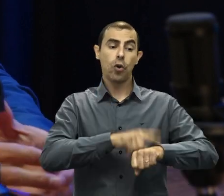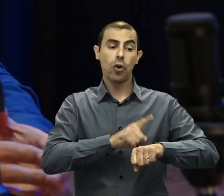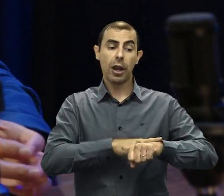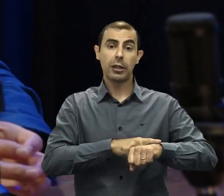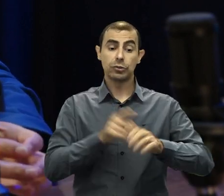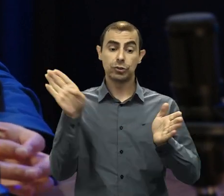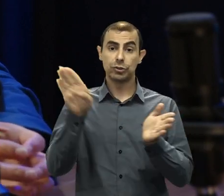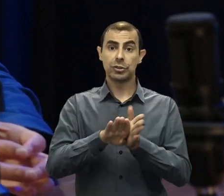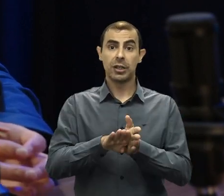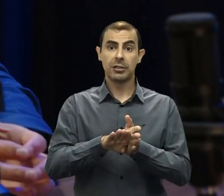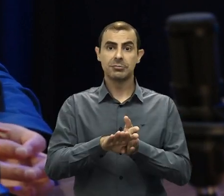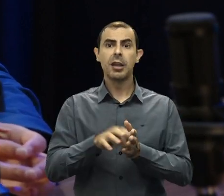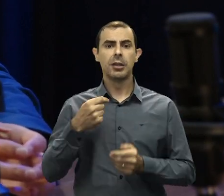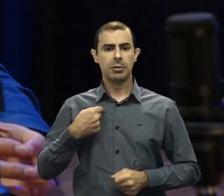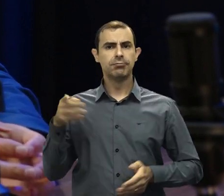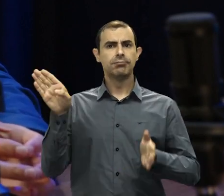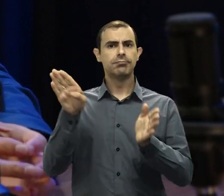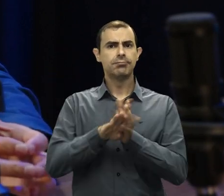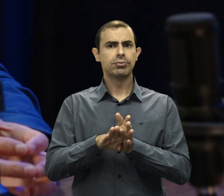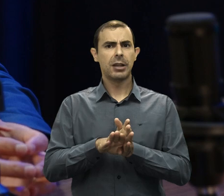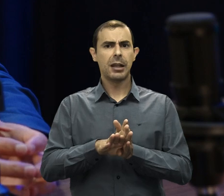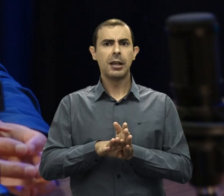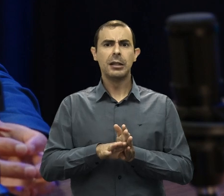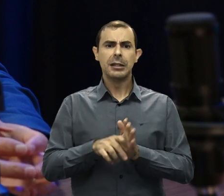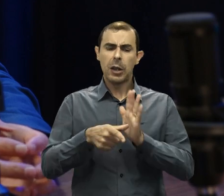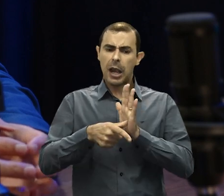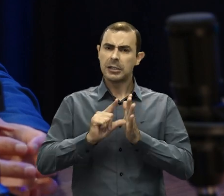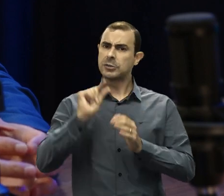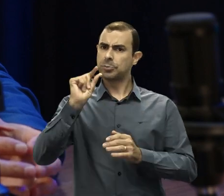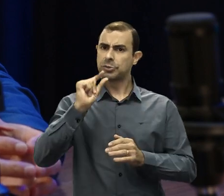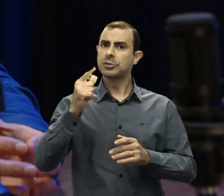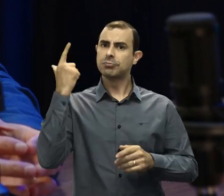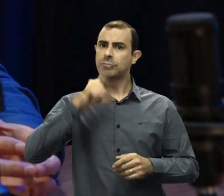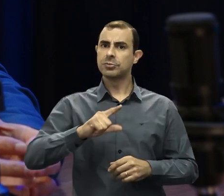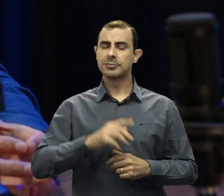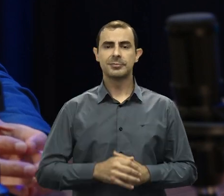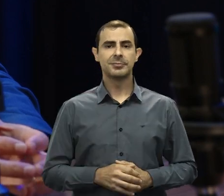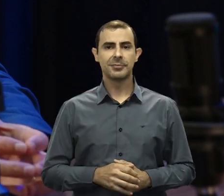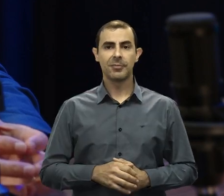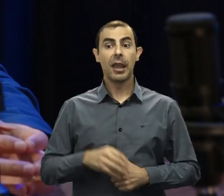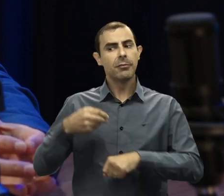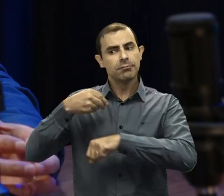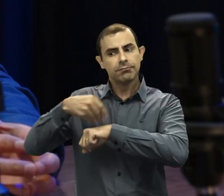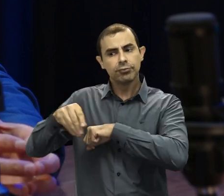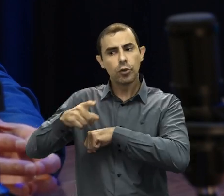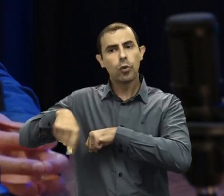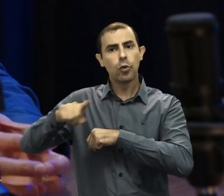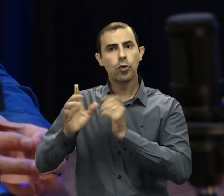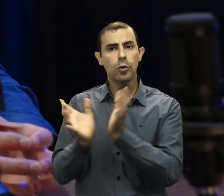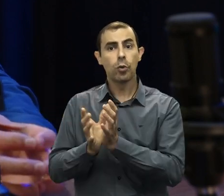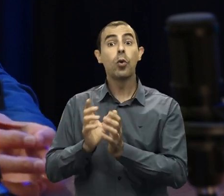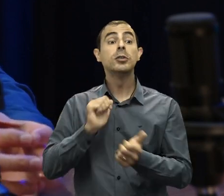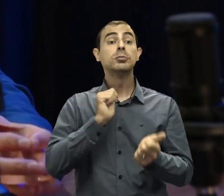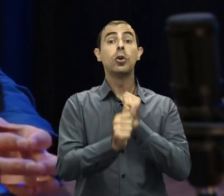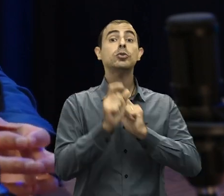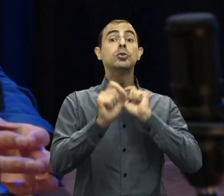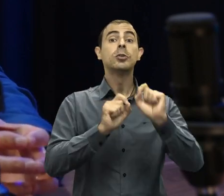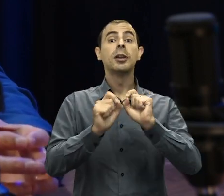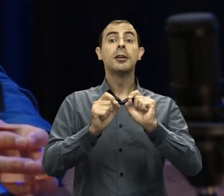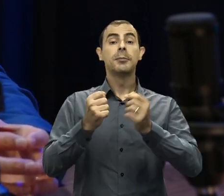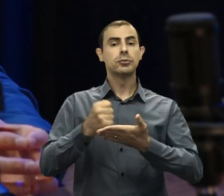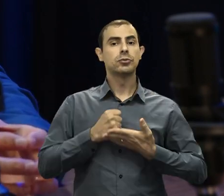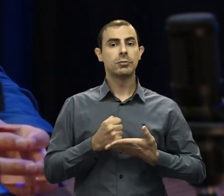exemplo, nós marcamos um horário para chegar aqui. Eu cheguei um pouquinho, pelo menos um pouquinho antes. Exatamente. Né? O que eu explico para o pessoal? O que o esporte me